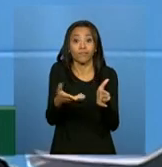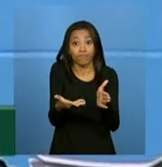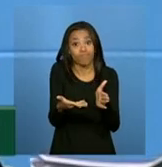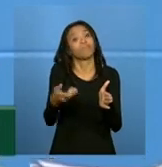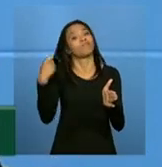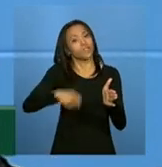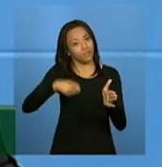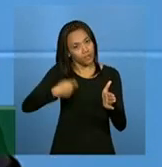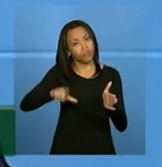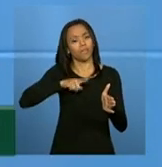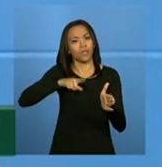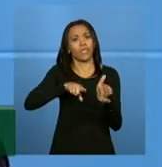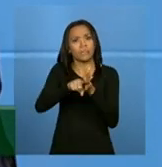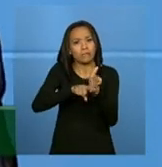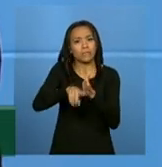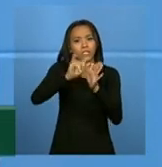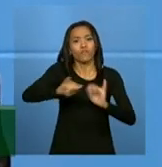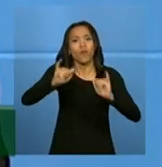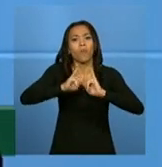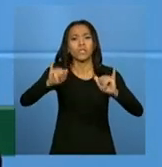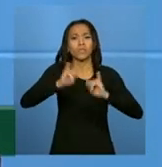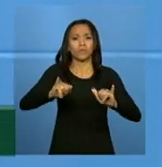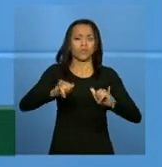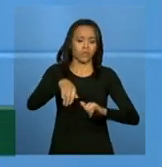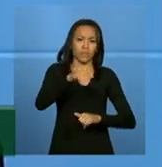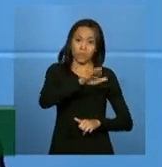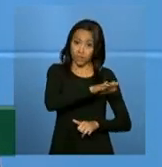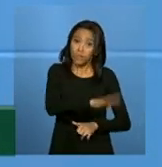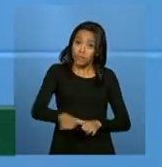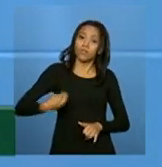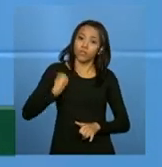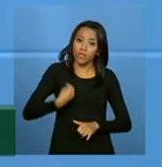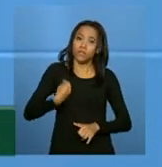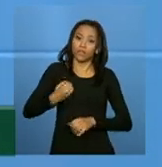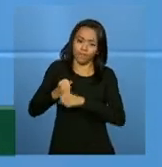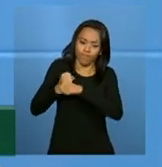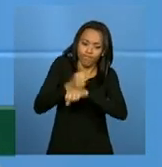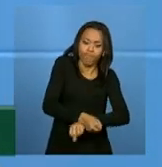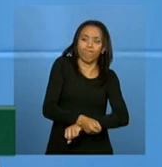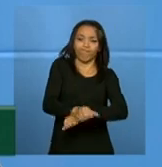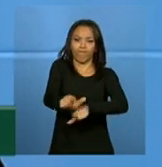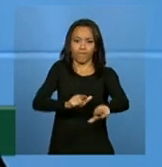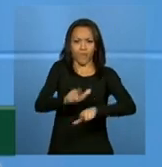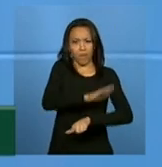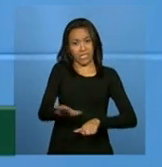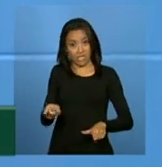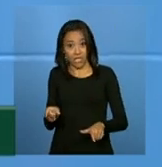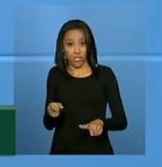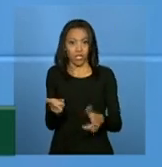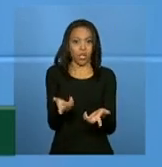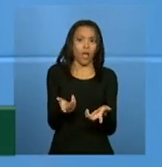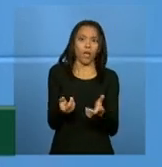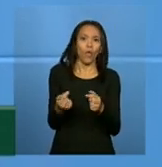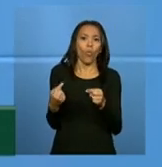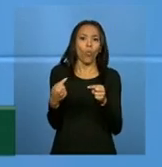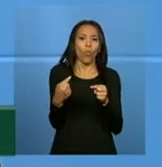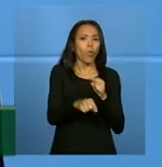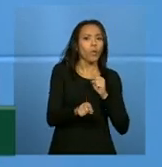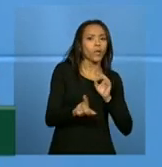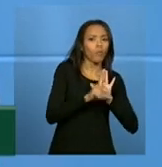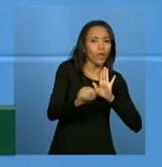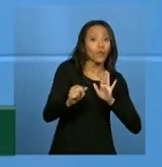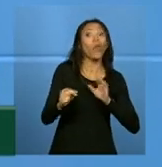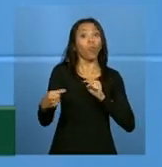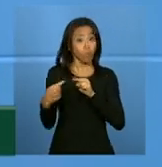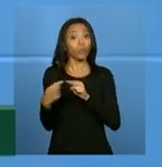têm que ter estatísticas sobre crianças em situação de trabalho, sejam ações ilegais, sejam não ilegais, porque nós temos uma